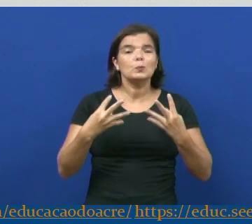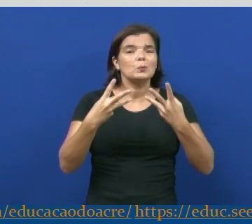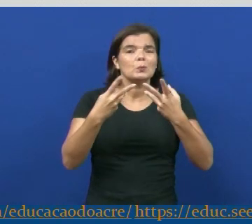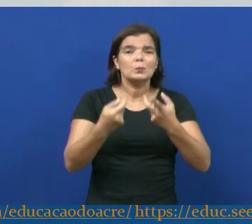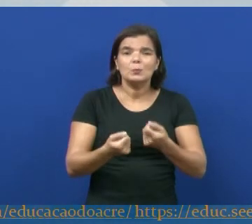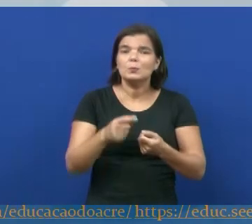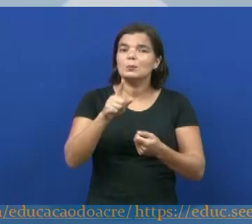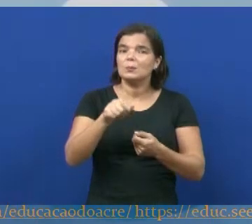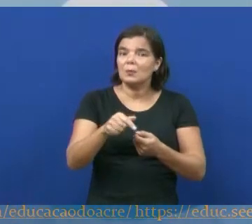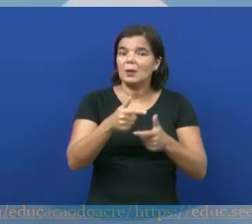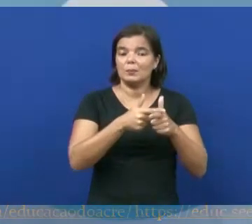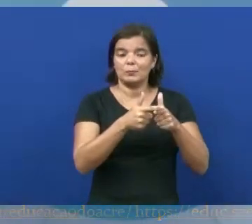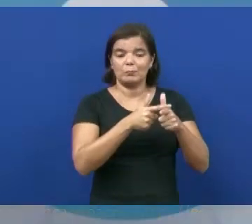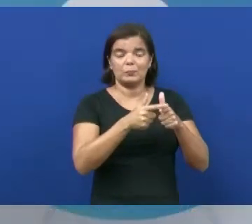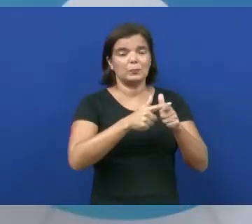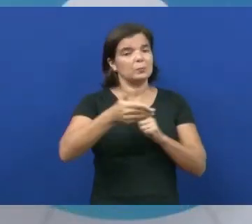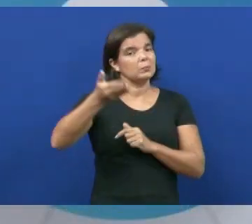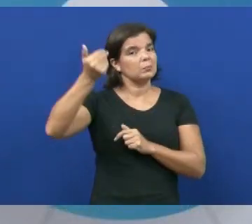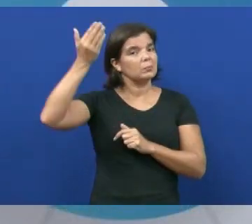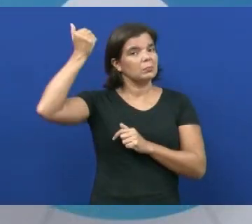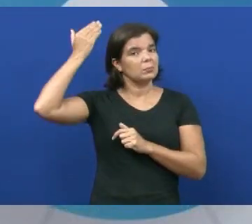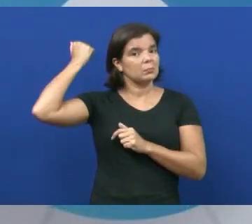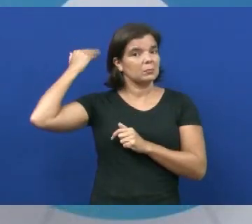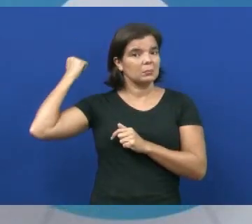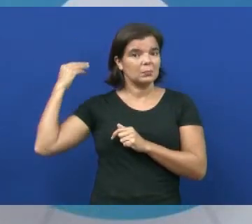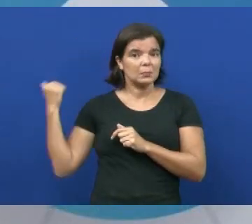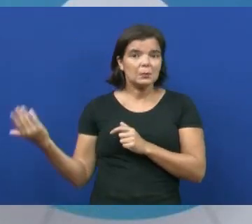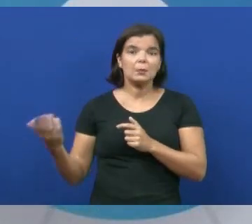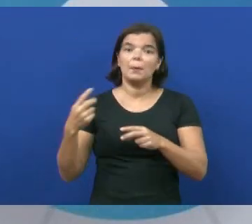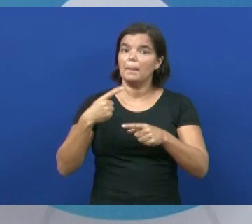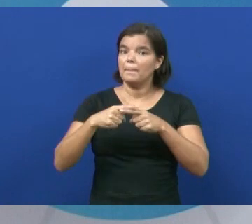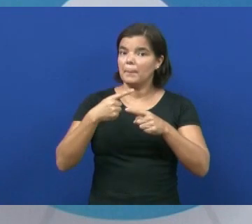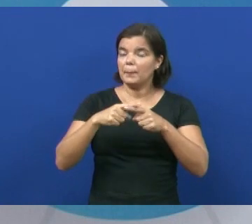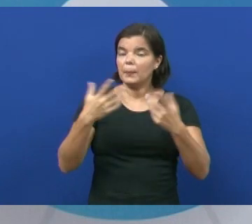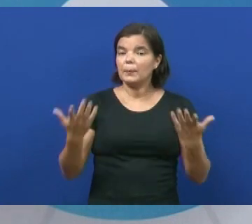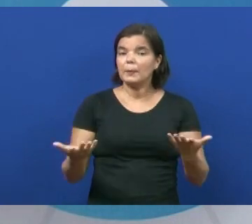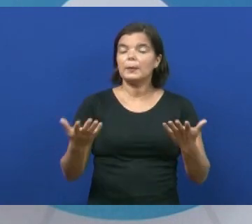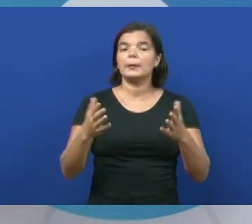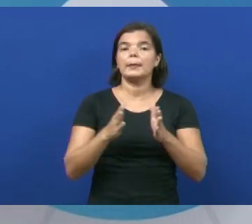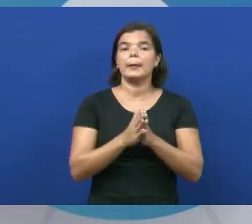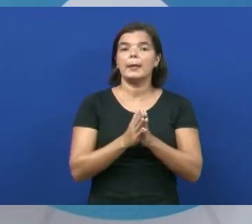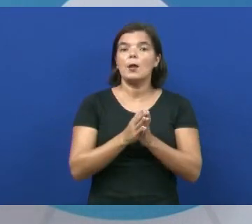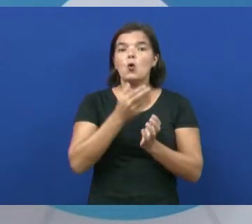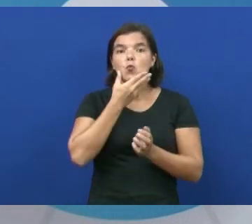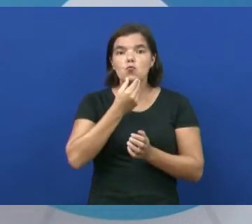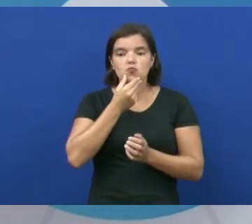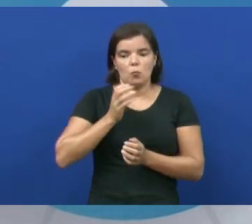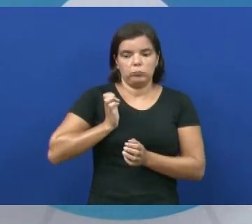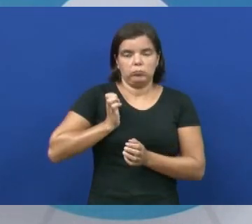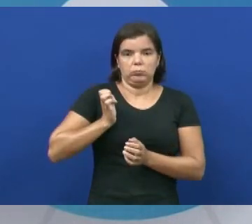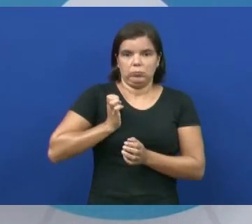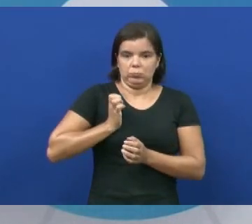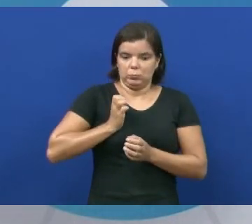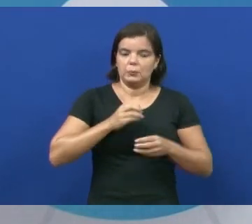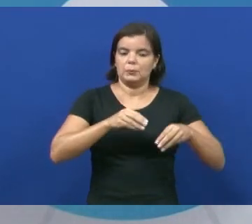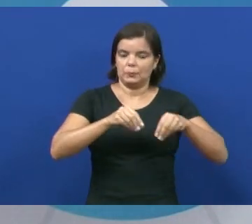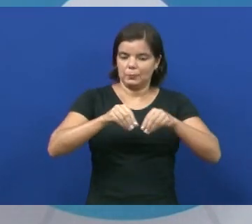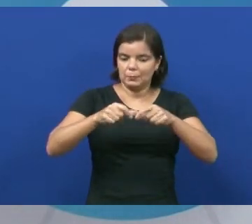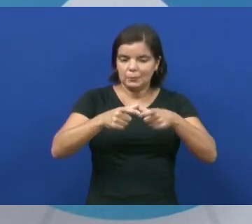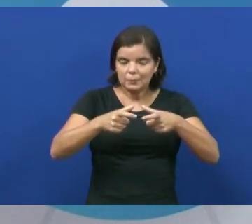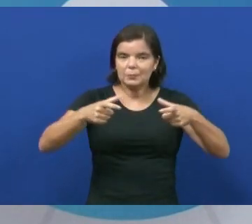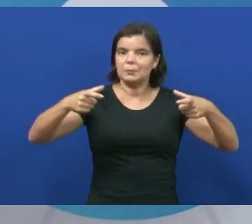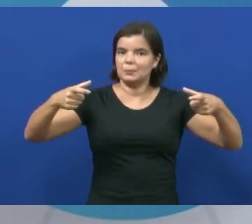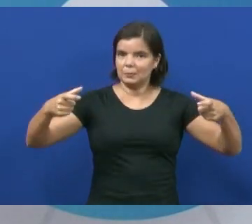tudo, né, como consequência lá desde o período colonial, porque os latifundiários, ou seja, né, com